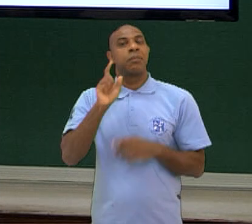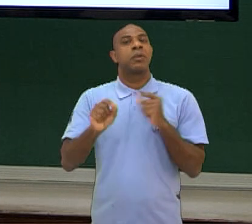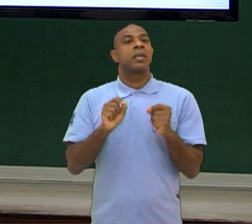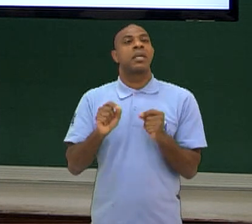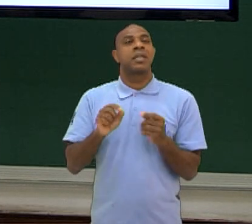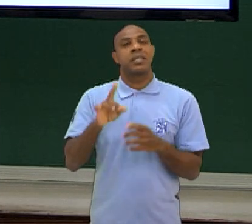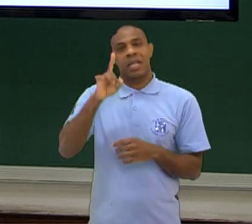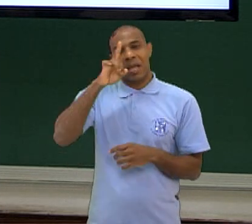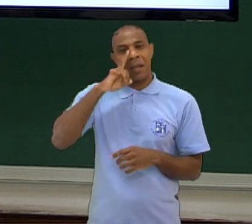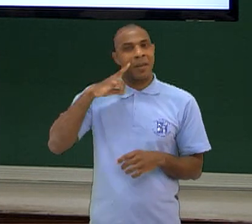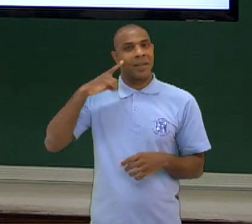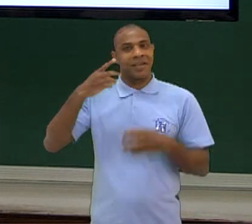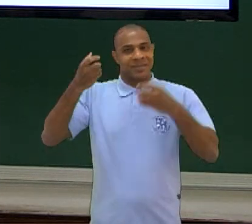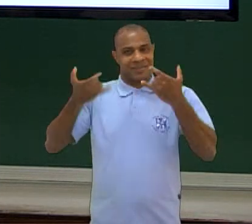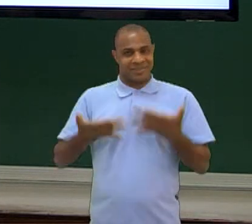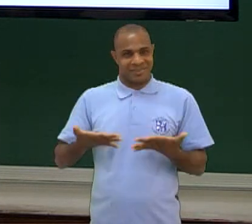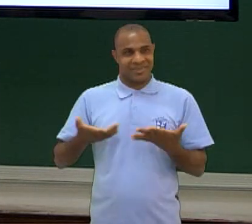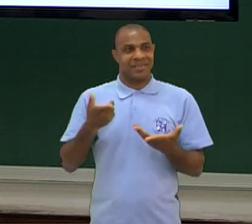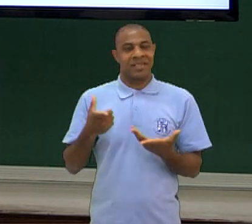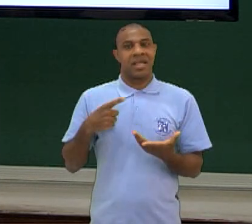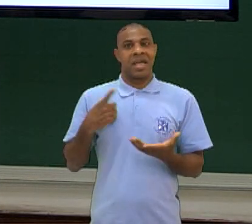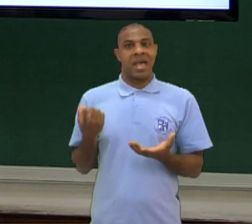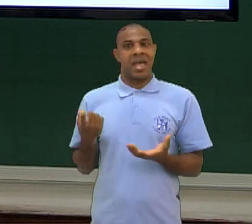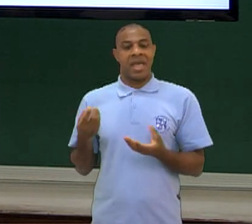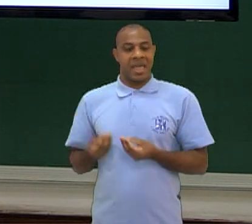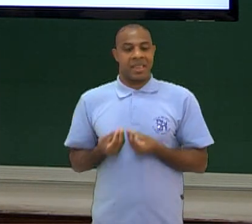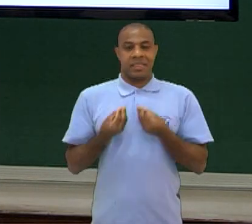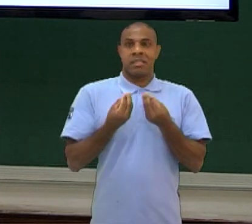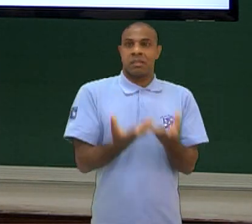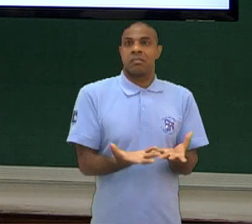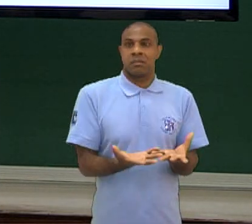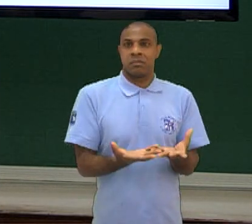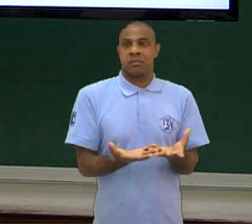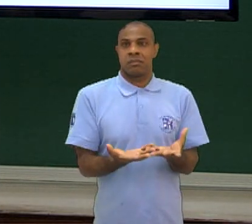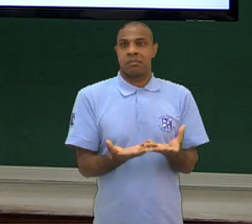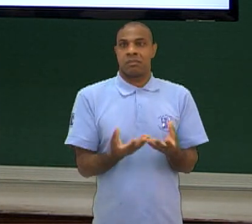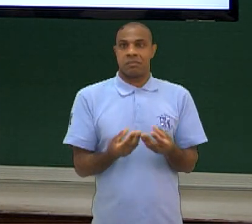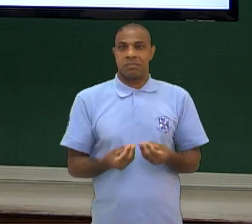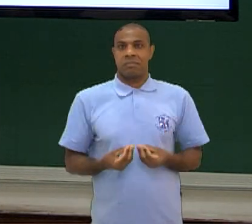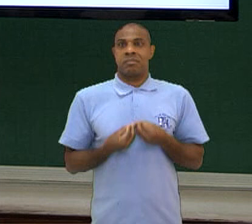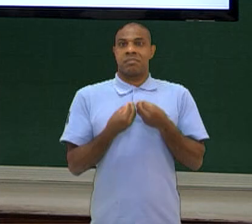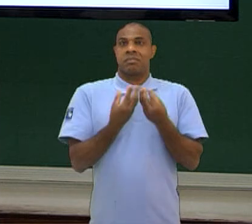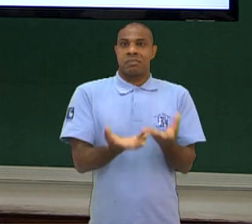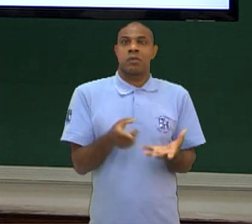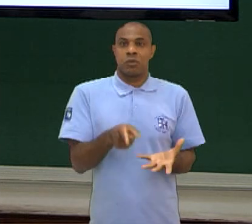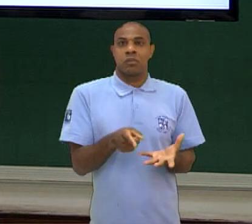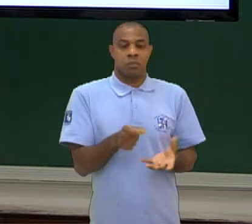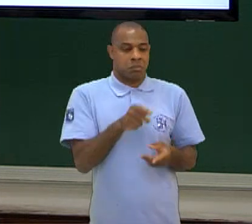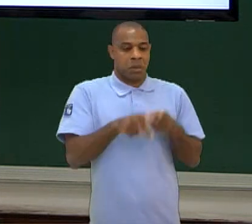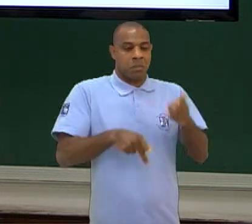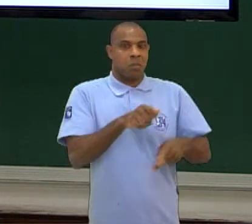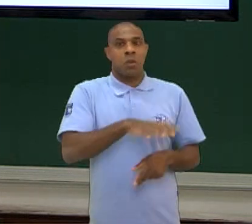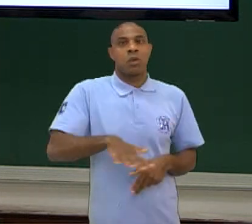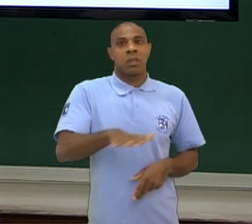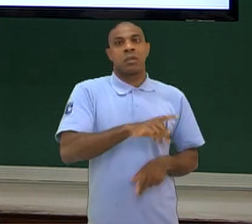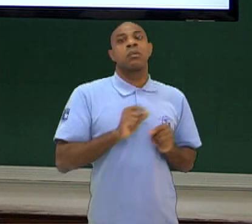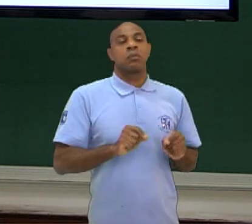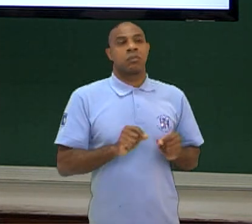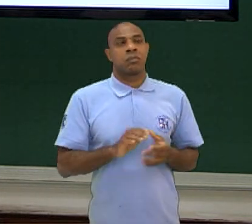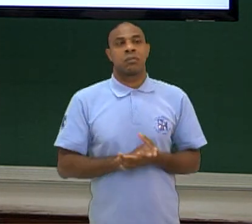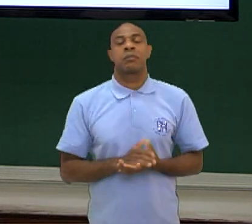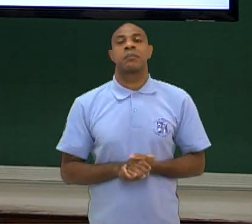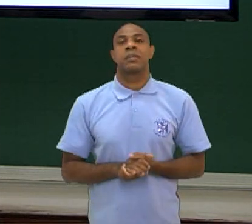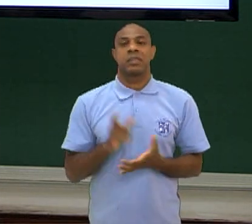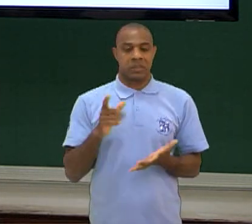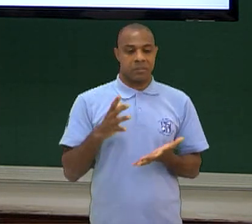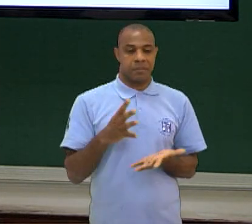Durkheim foi falado que restituir é devolver alguma coisa. A função do Estado, então, ela é devolver alguma coisa que de repente é